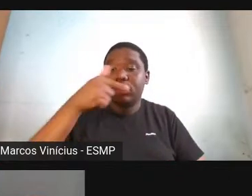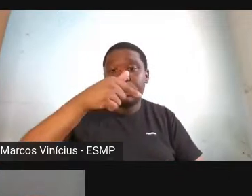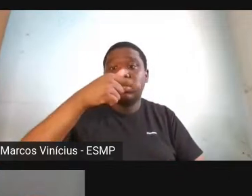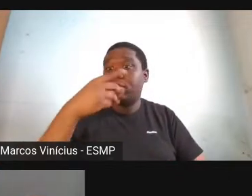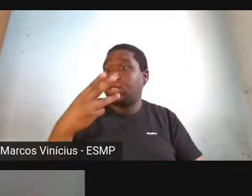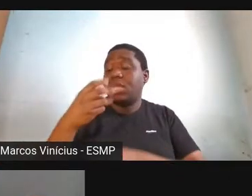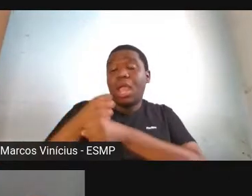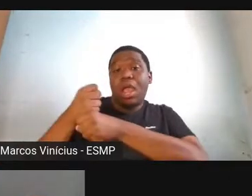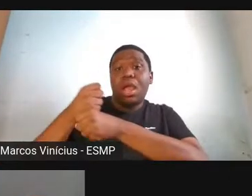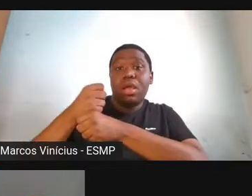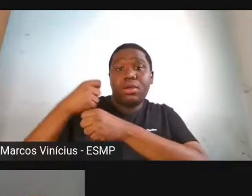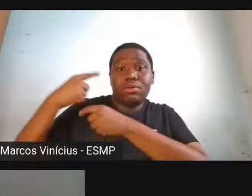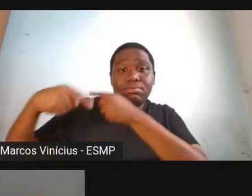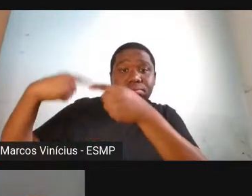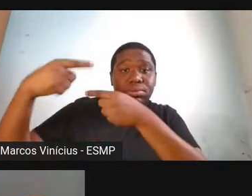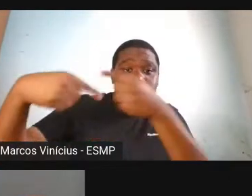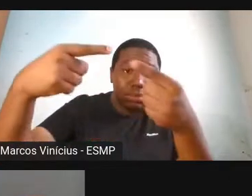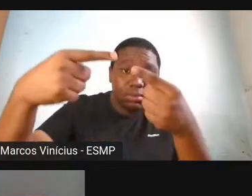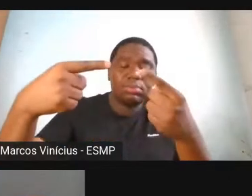da declaração,